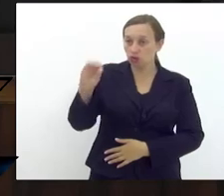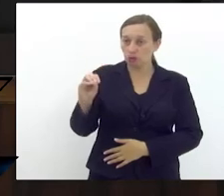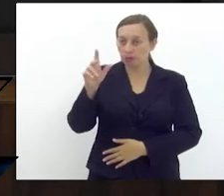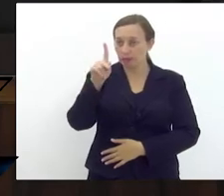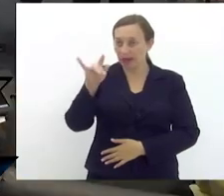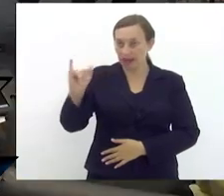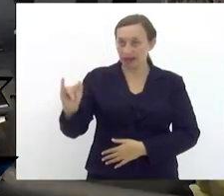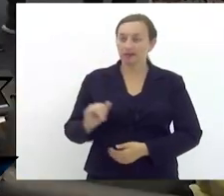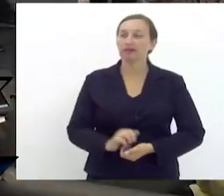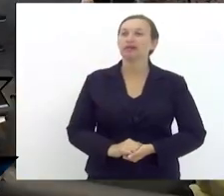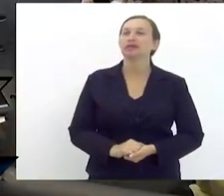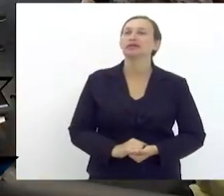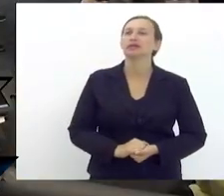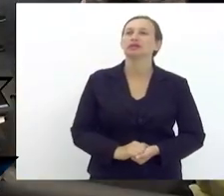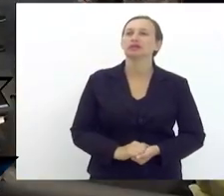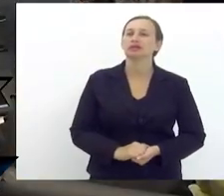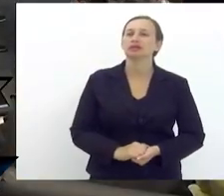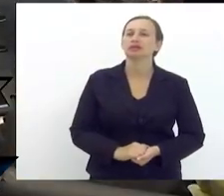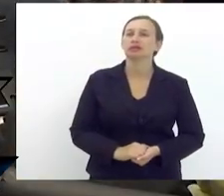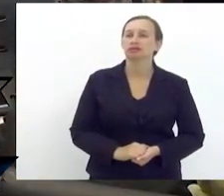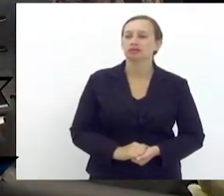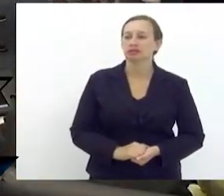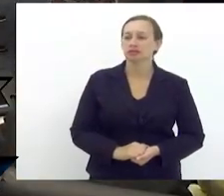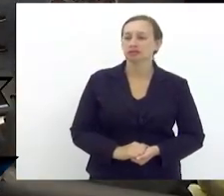Deputado Antônio Pai